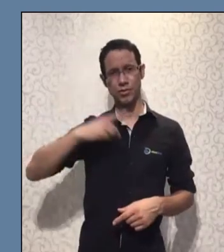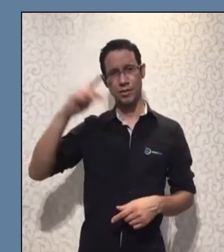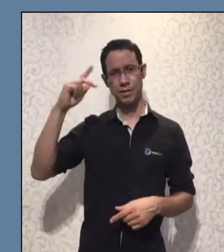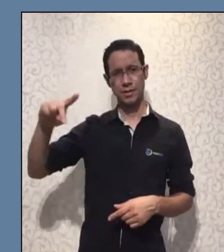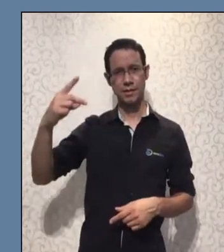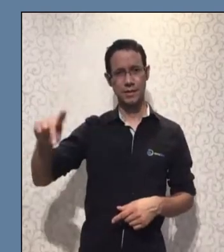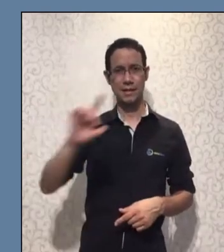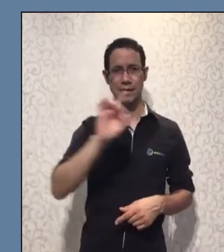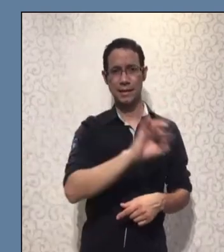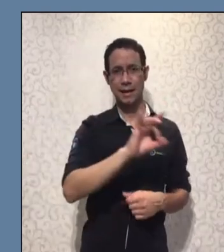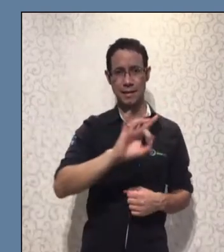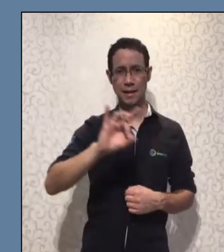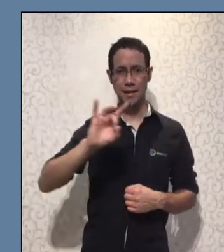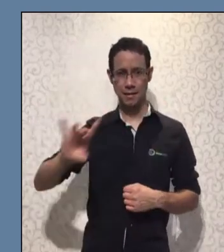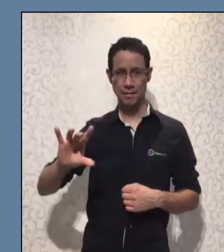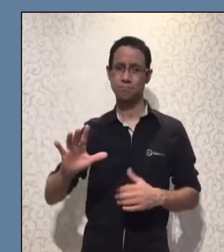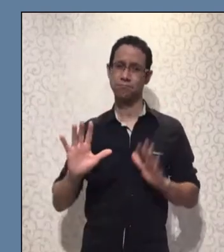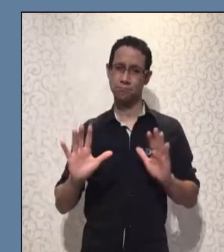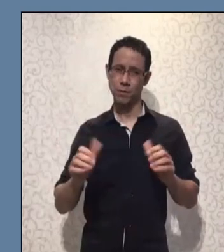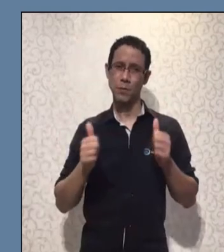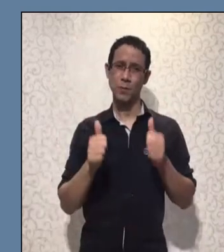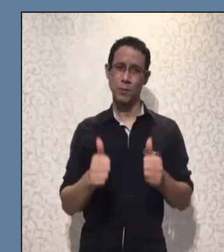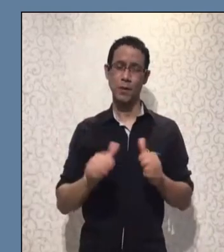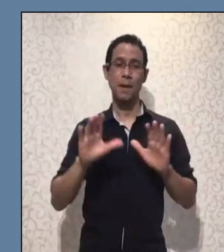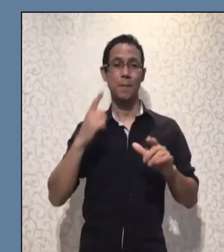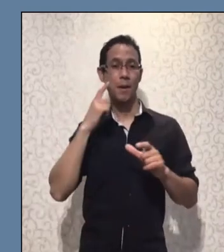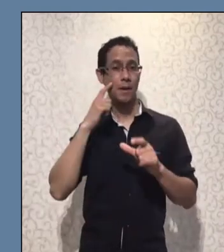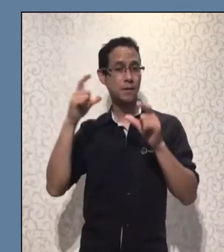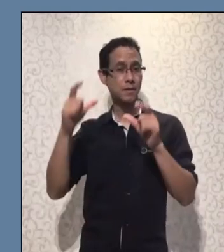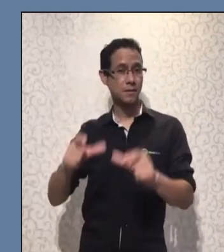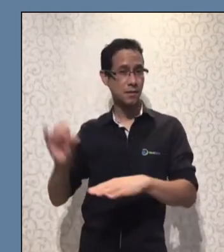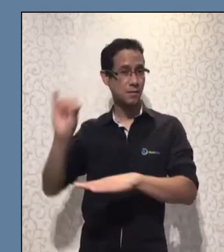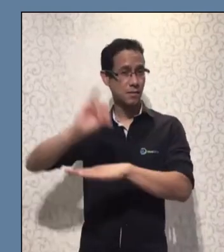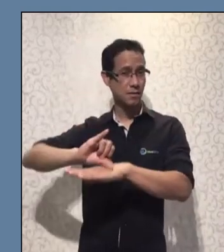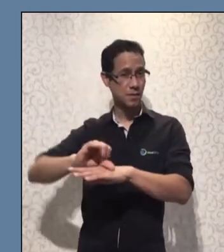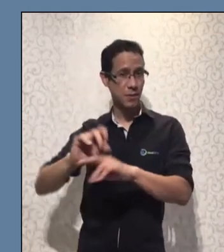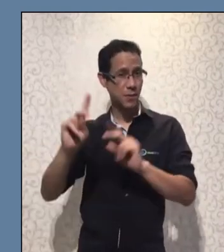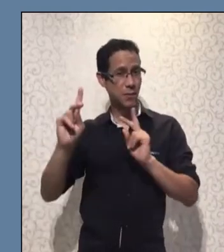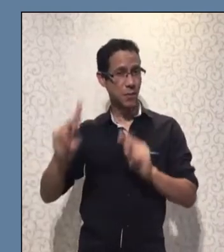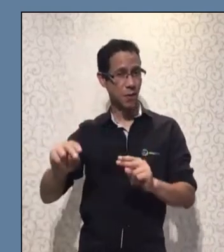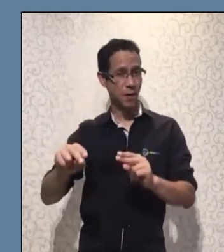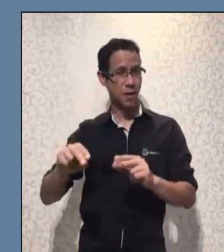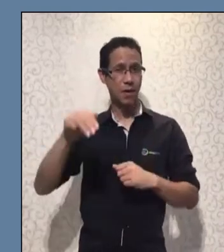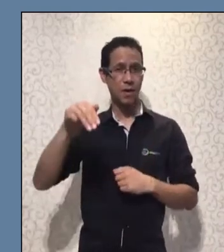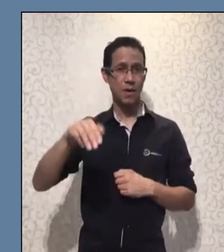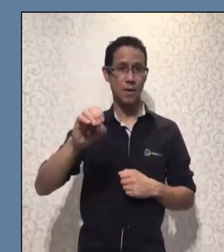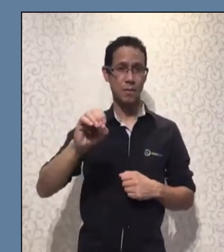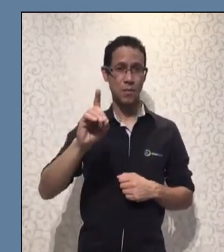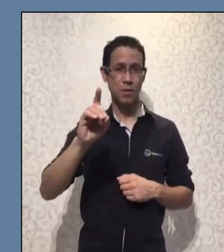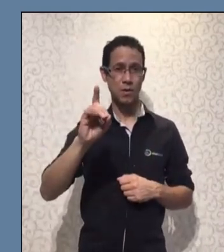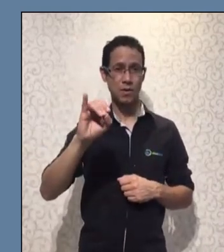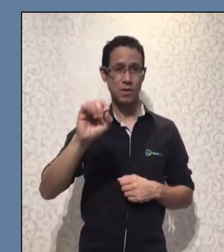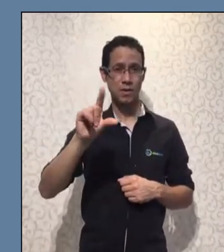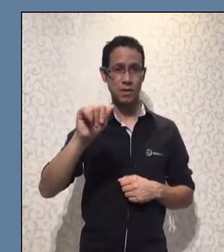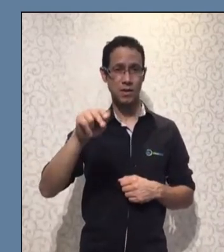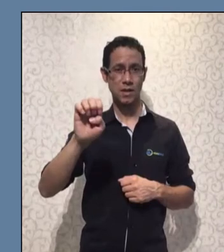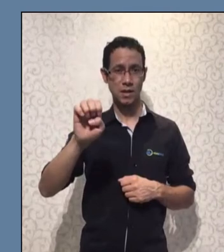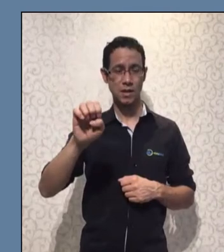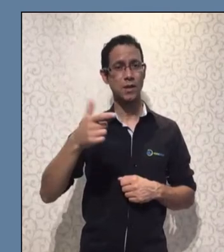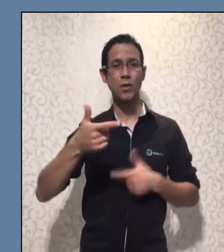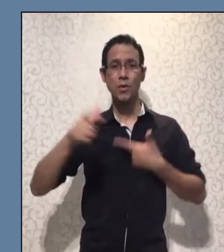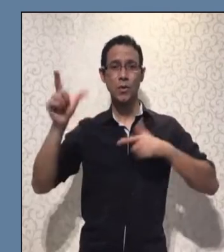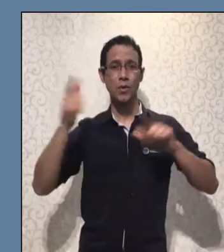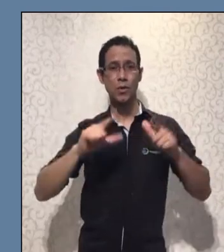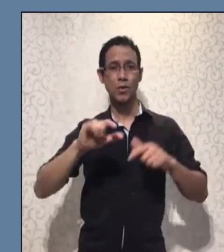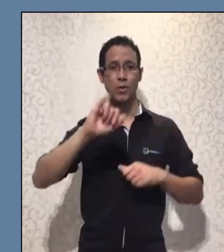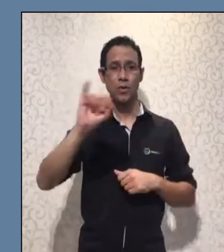em particular, mas colocando no mesmo espaço o autorretrato do Modigliani e uma sequência de autorretratos do Júnior